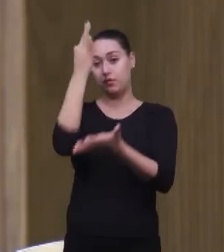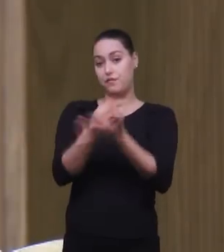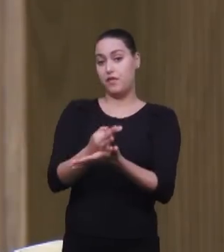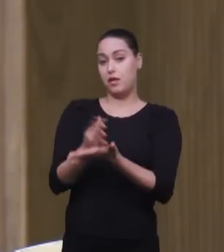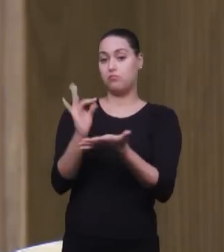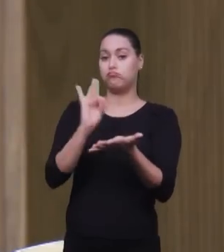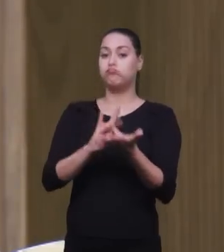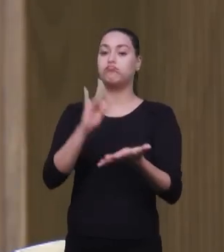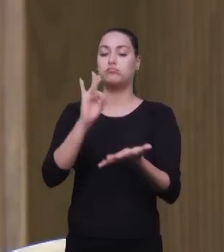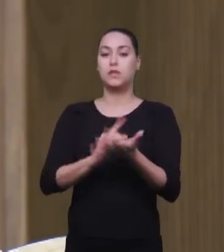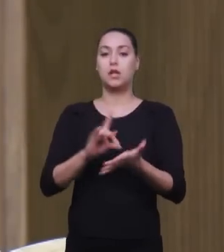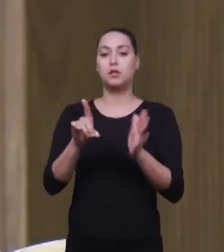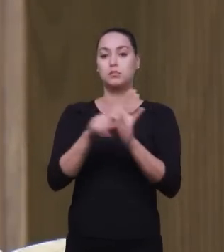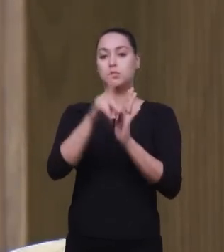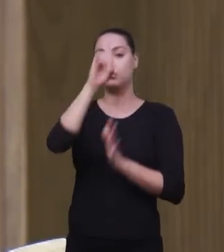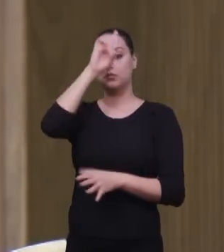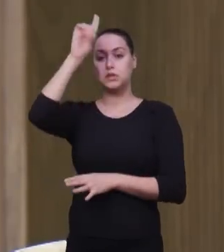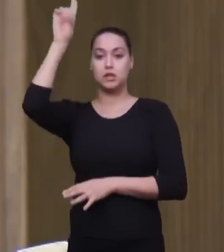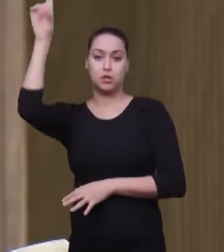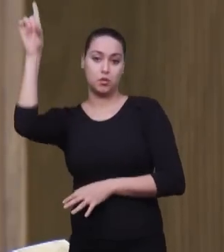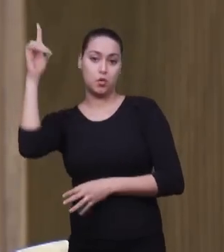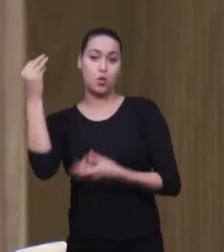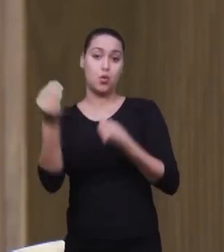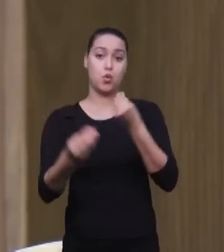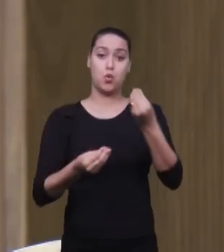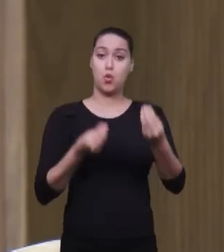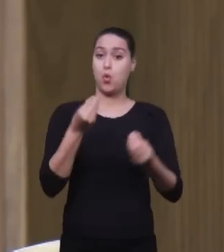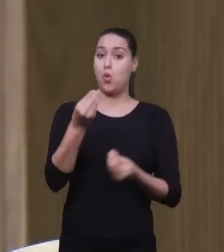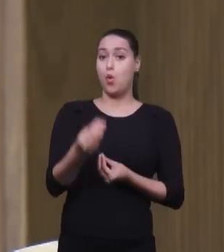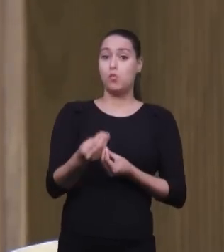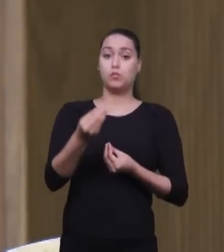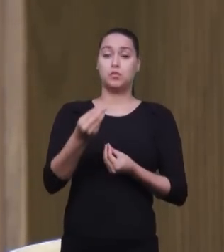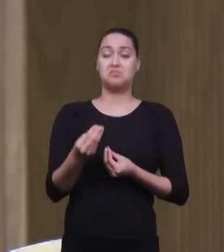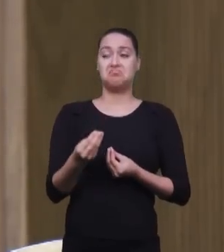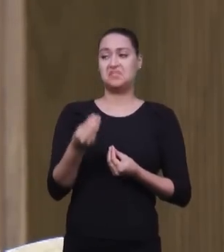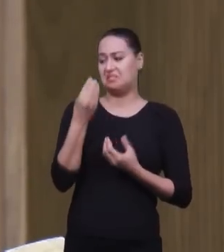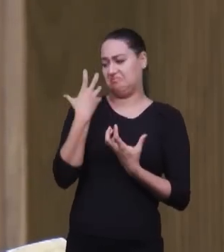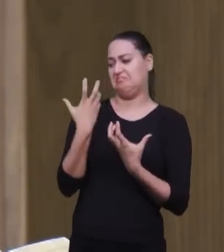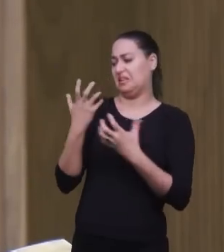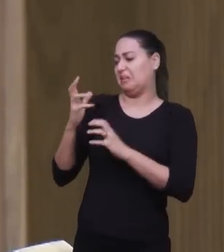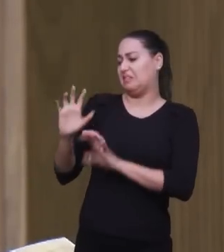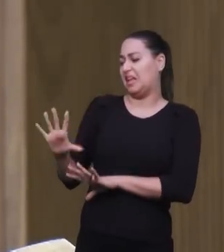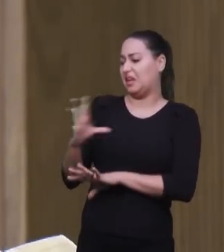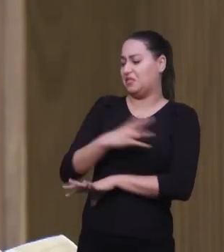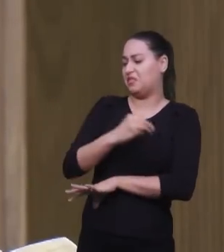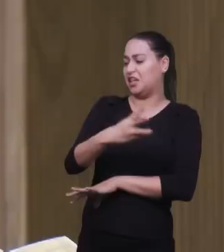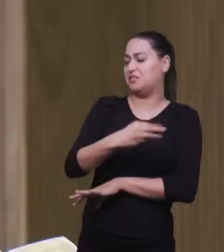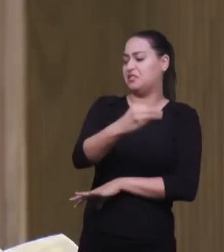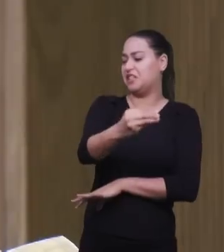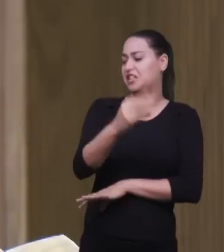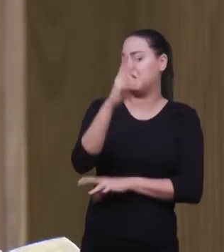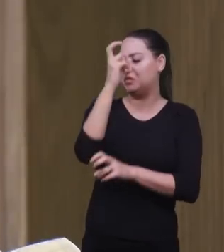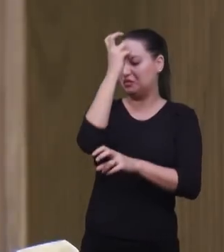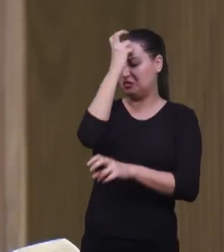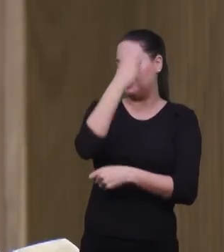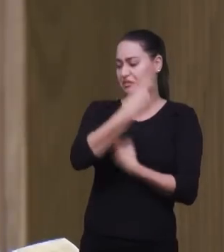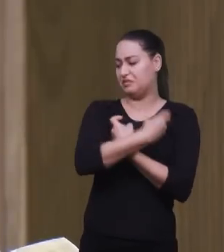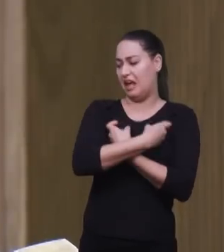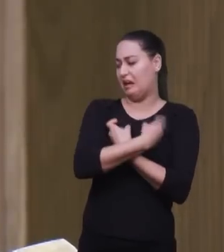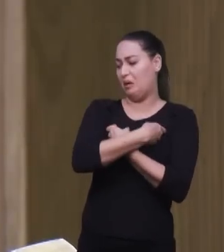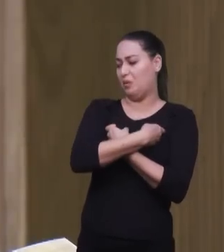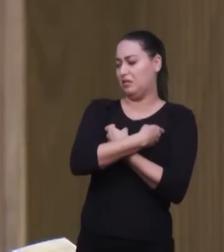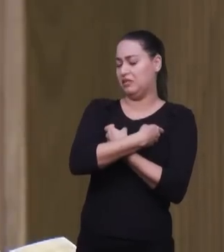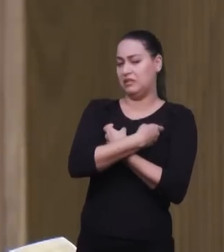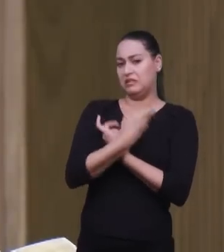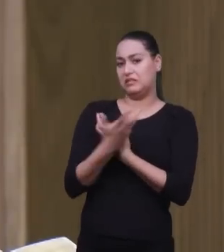homem, na condição de Moisés, poderia recusar ser chamado filho da filha de Faraó? Como ele teria condições de fazer